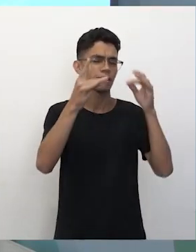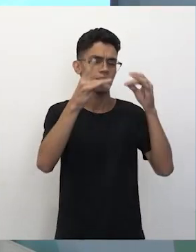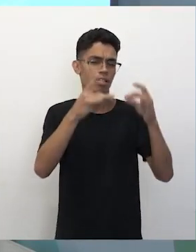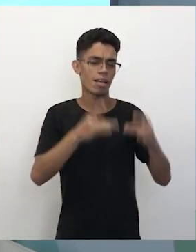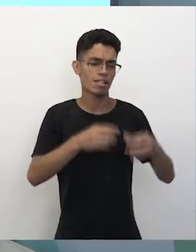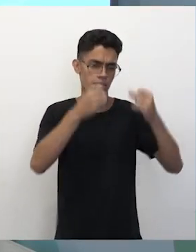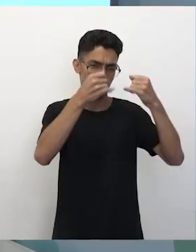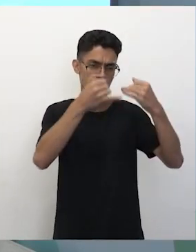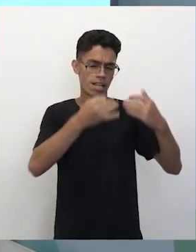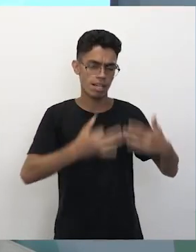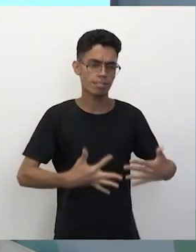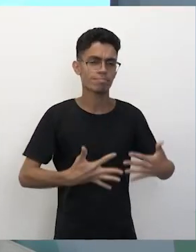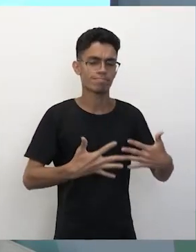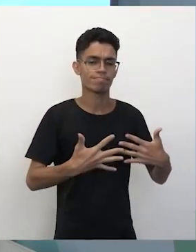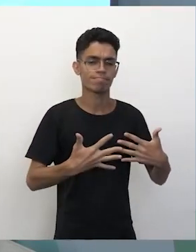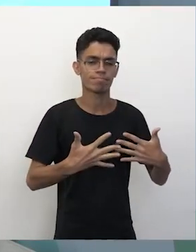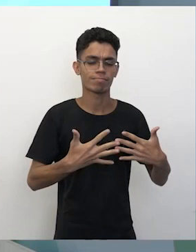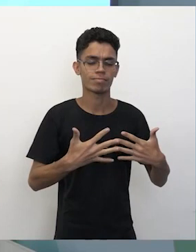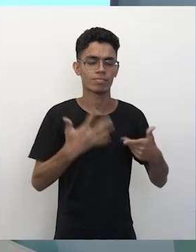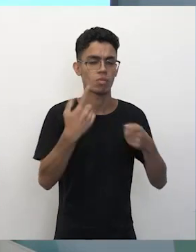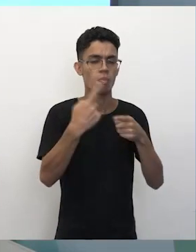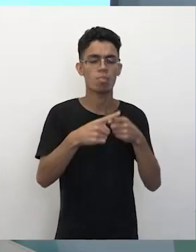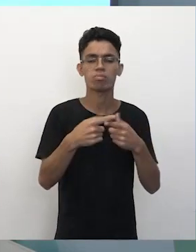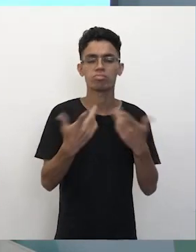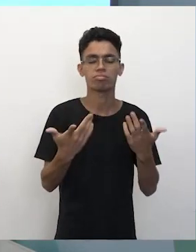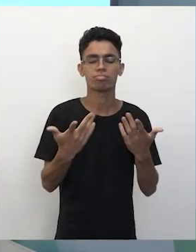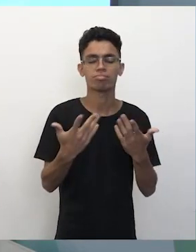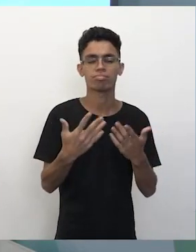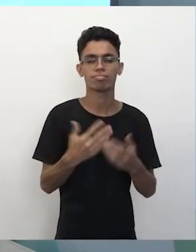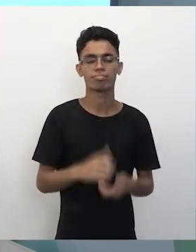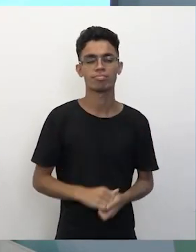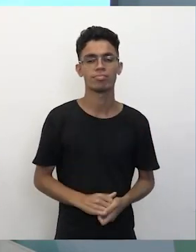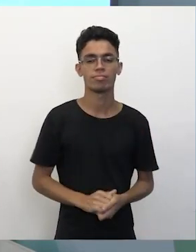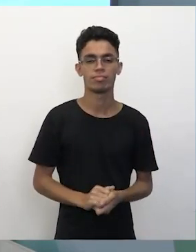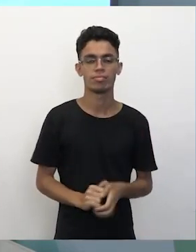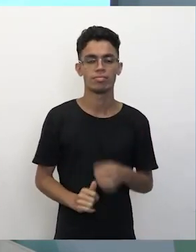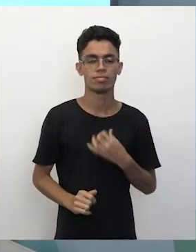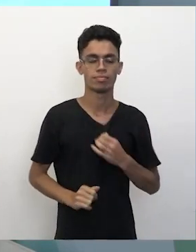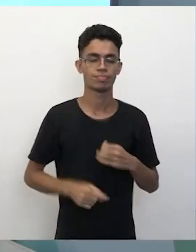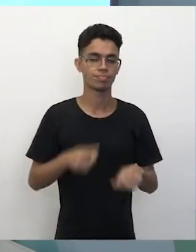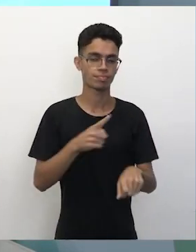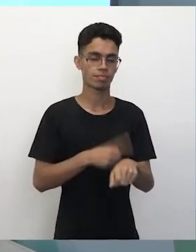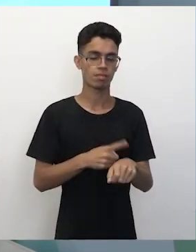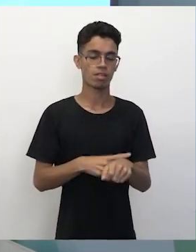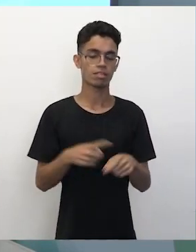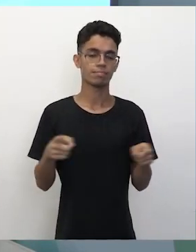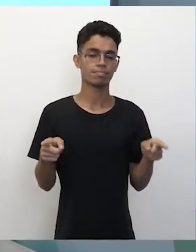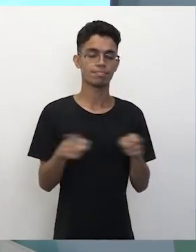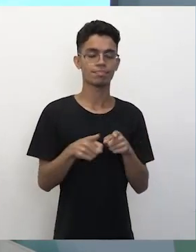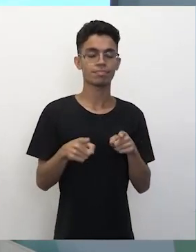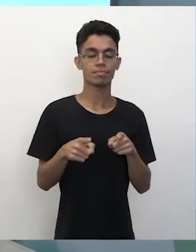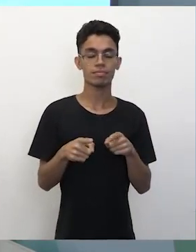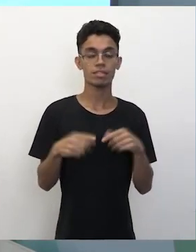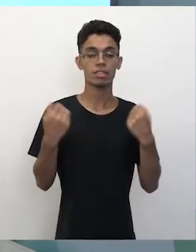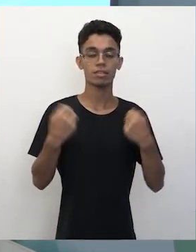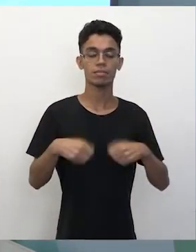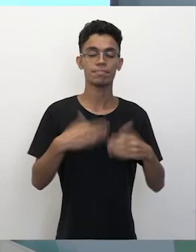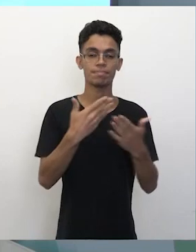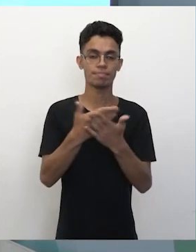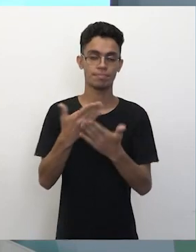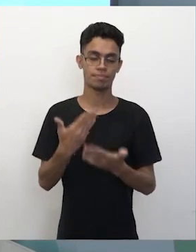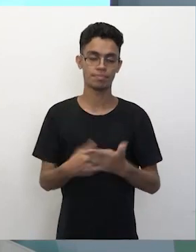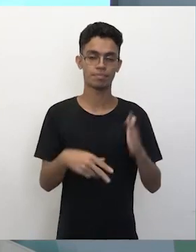infelizmente, descrever, né, essa propriedade aqui em tão pouco tempo. Merece uma aula específica e a gente